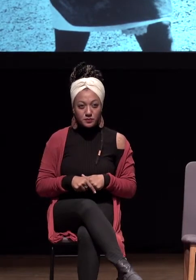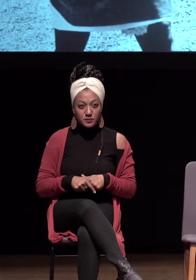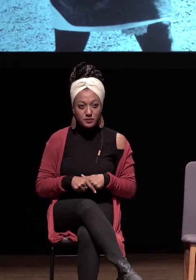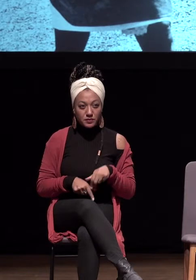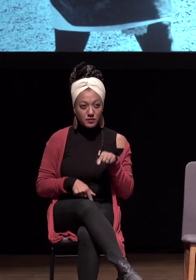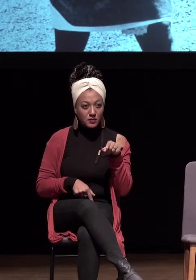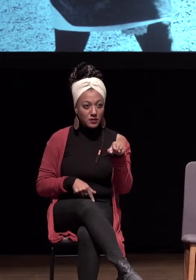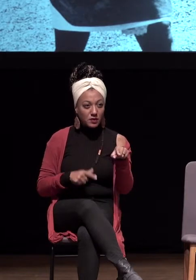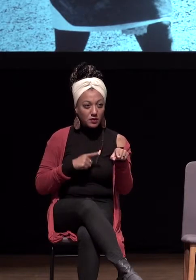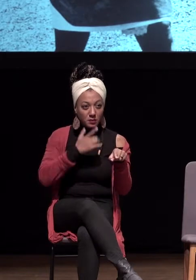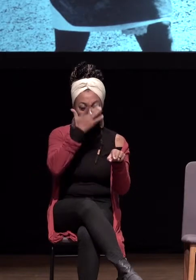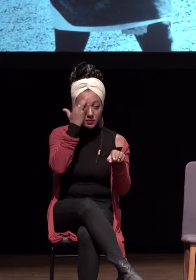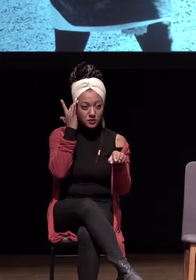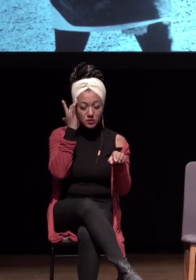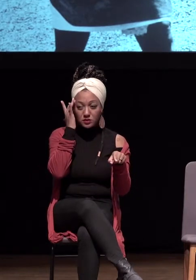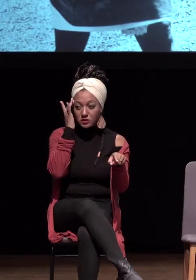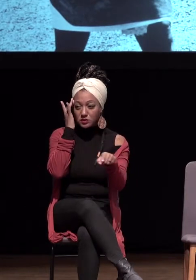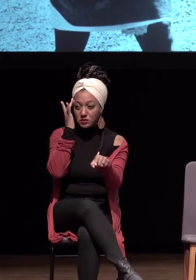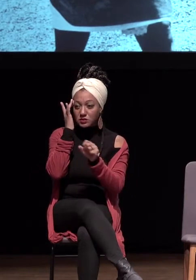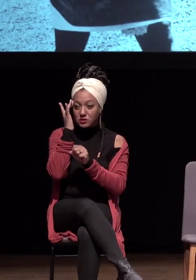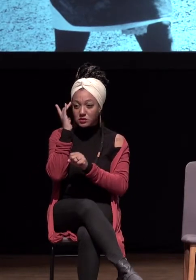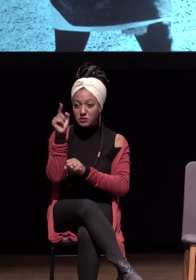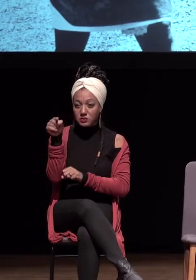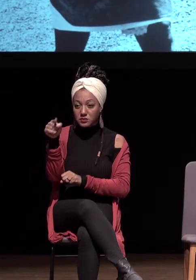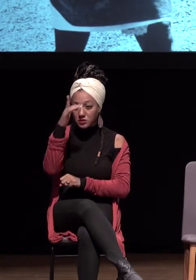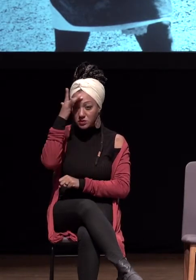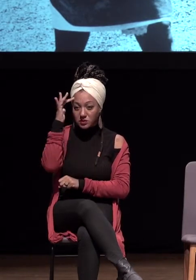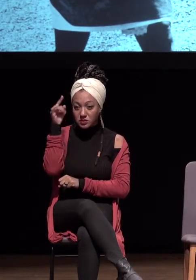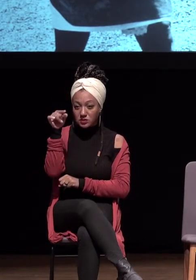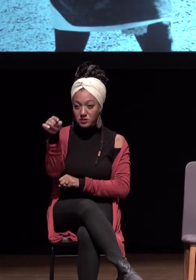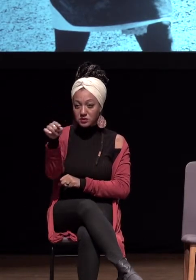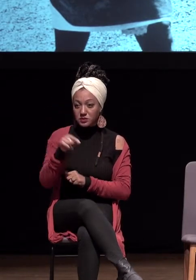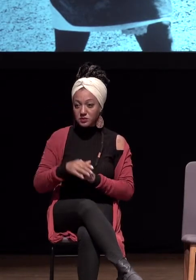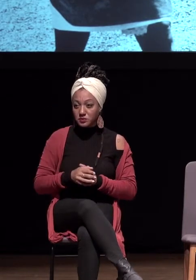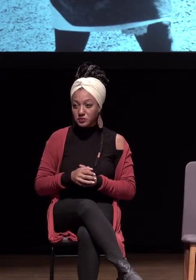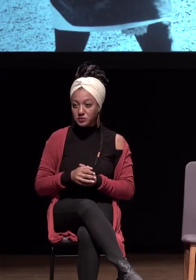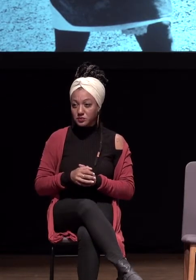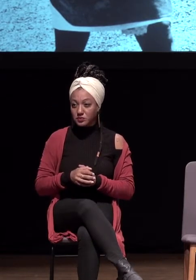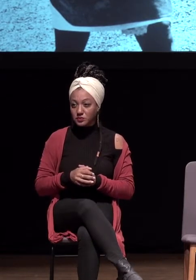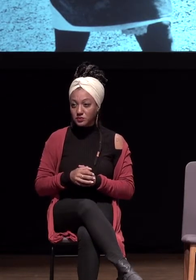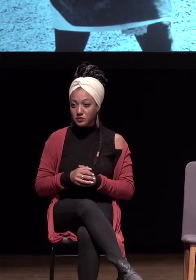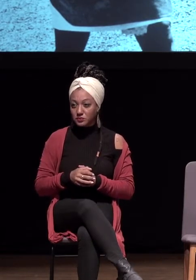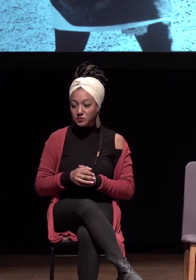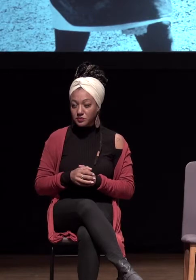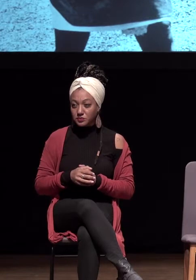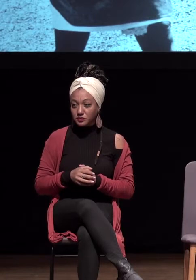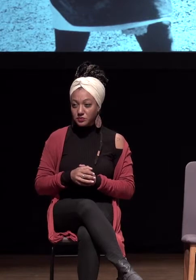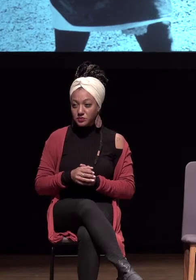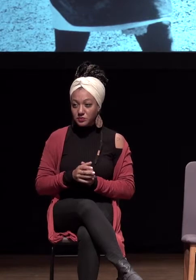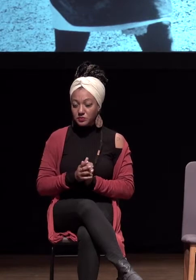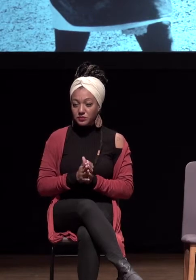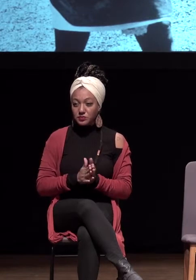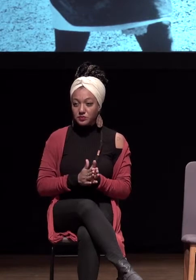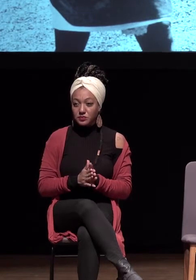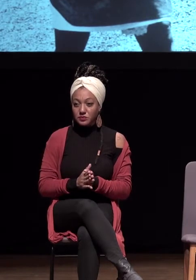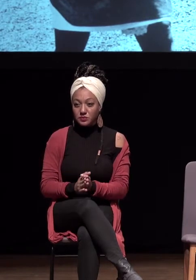Aqui tem uma pessoinha aqui. E a Lívia.